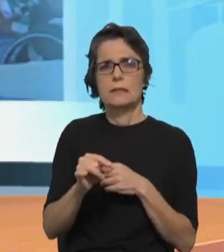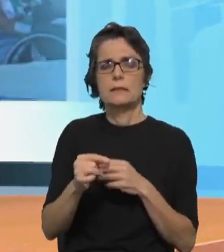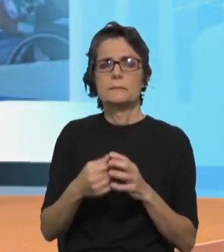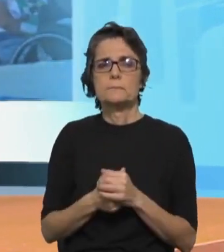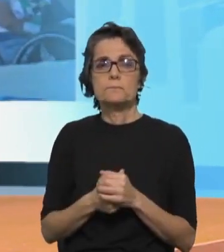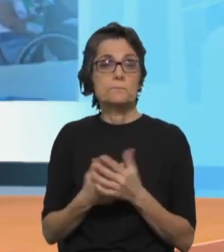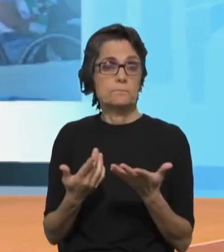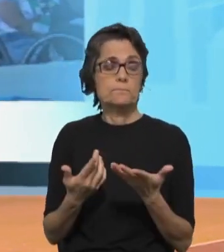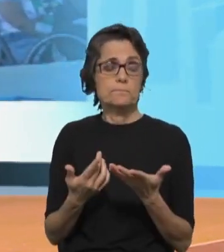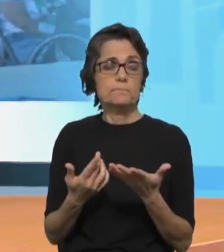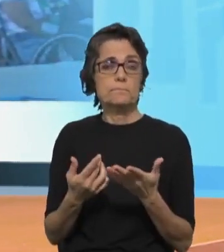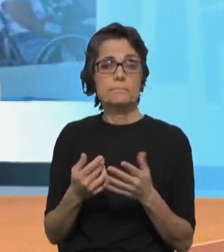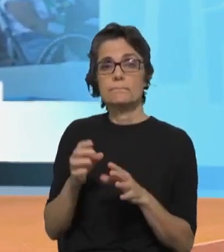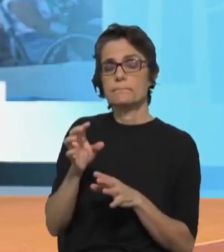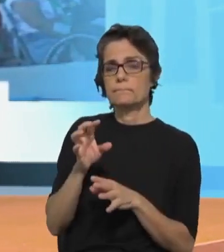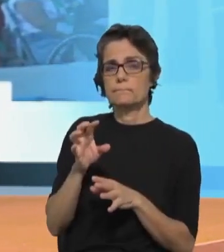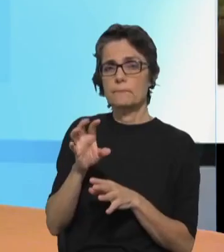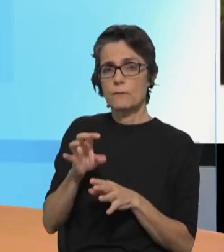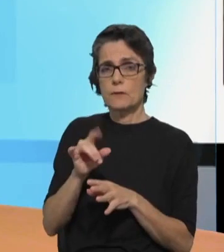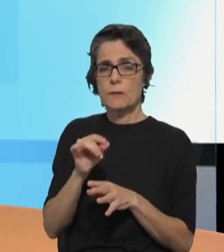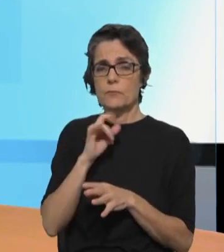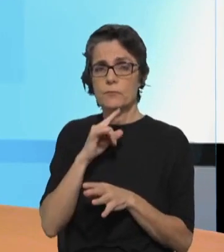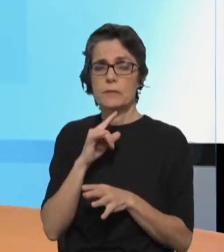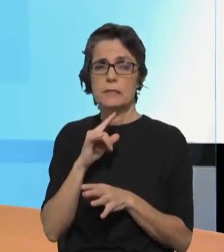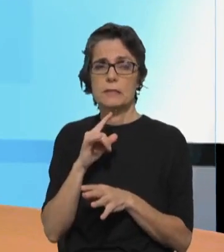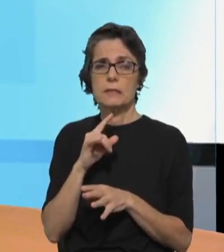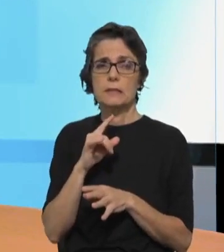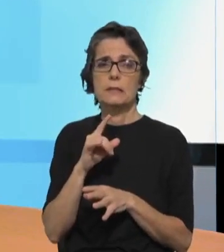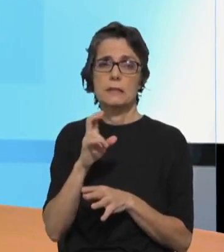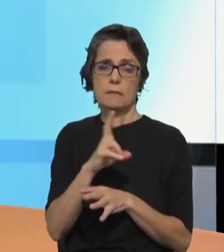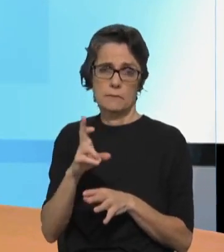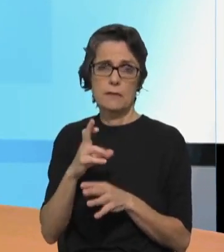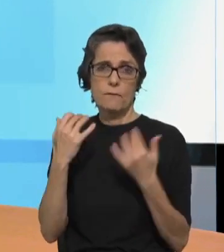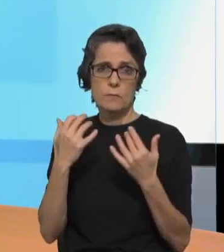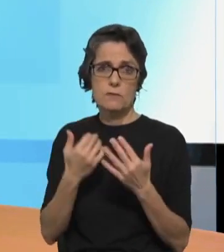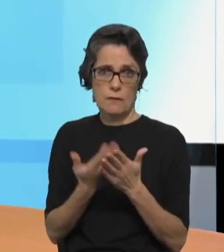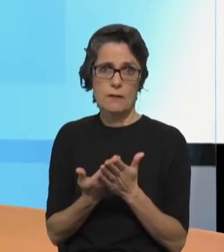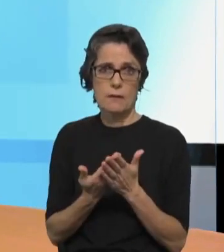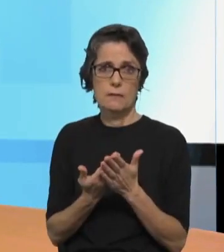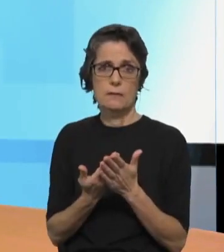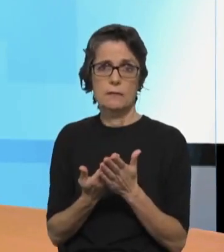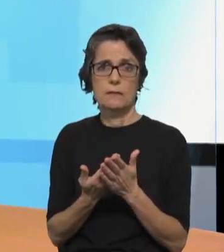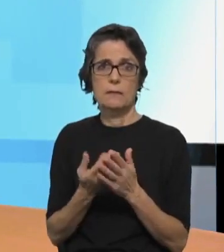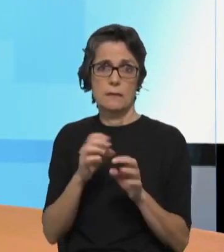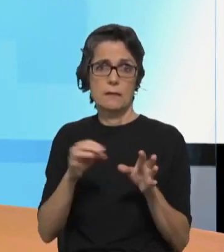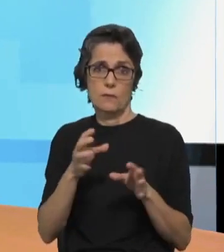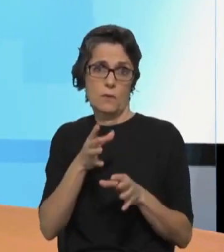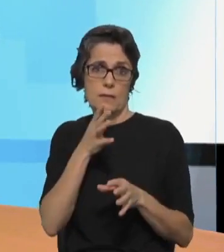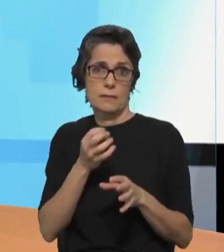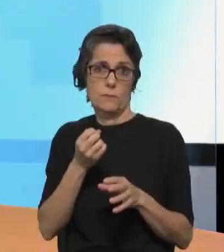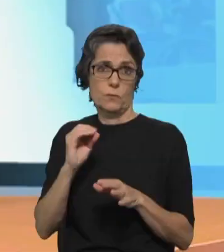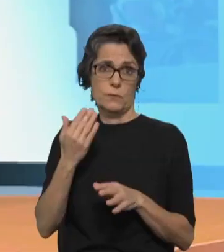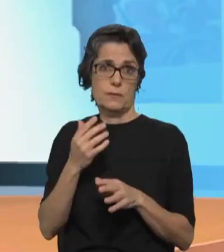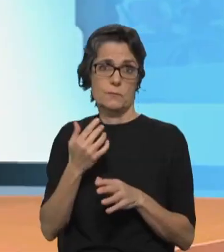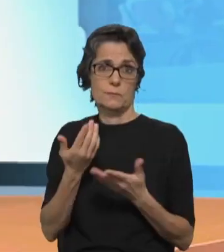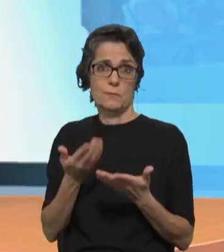entretenimento. E de uma forma plural contribua para o conhecimento e para a informação das pessoas, como falávamos no início da nossa conversa.